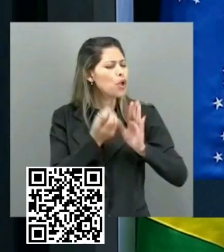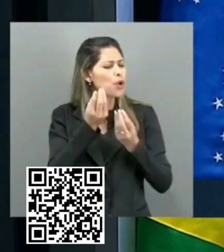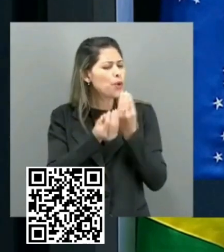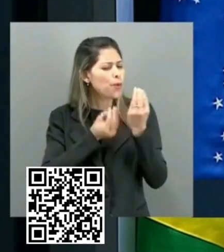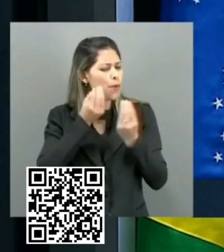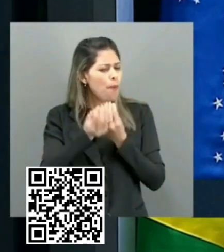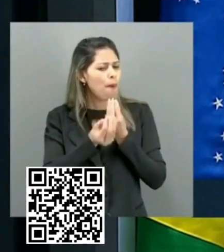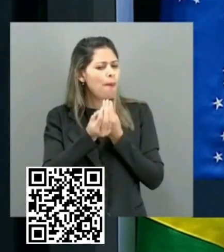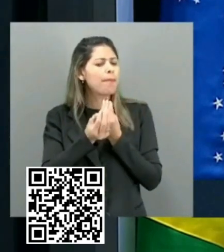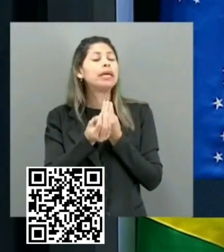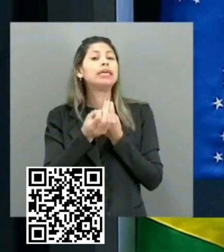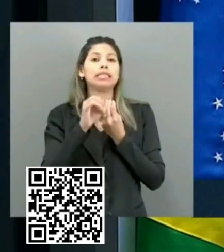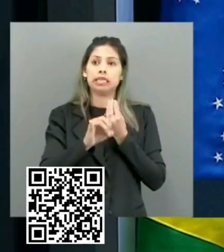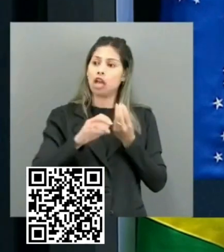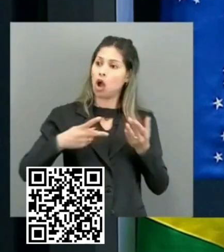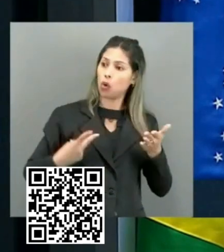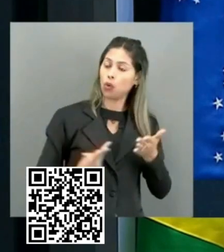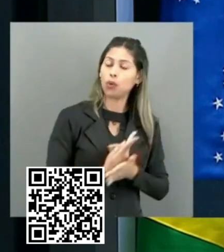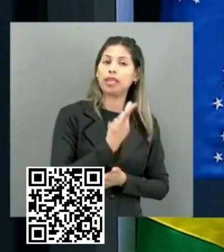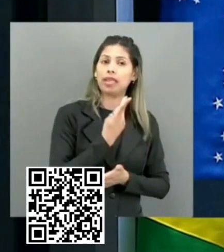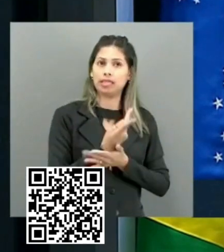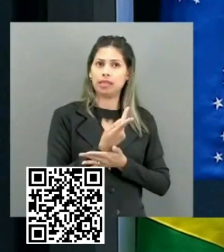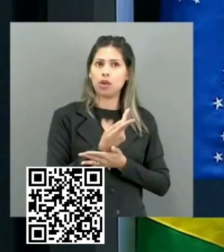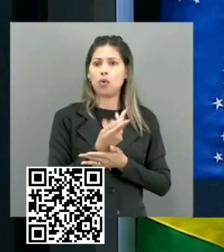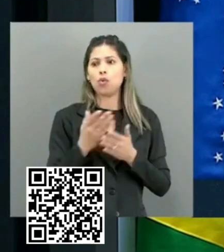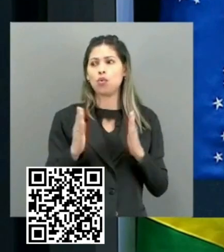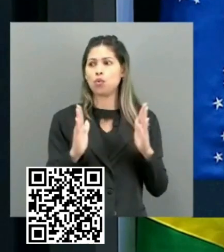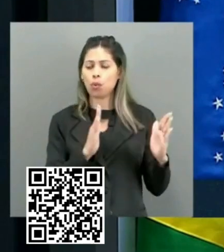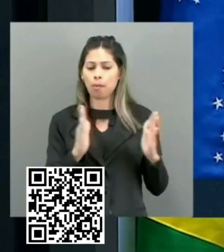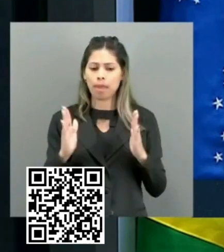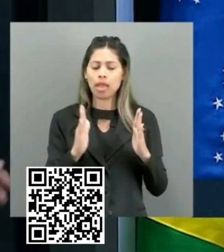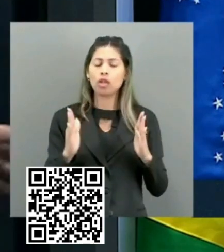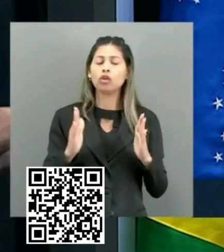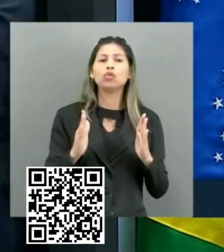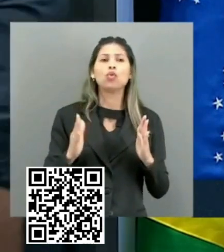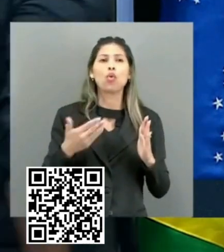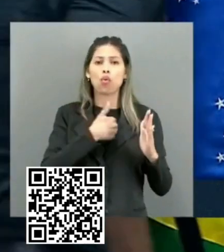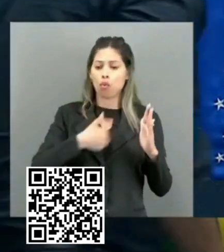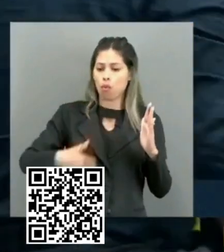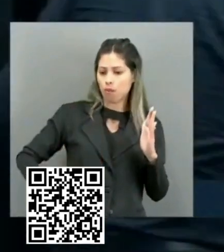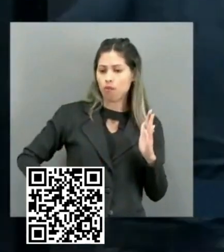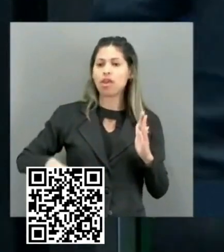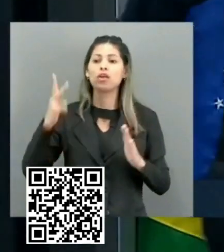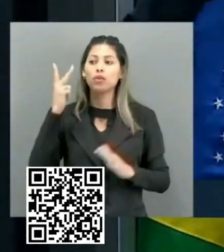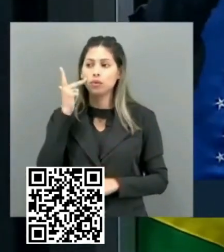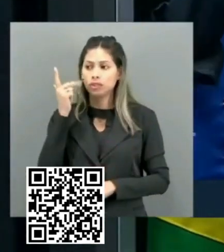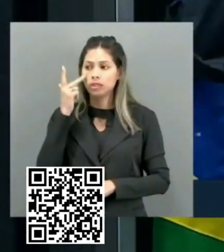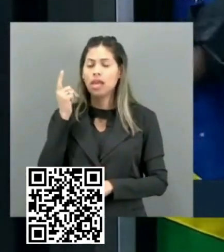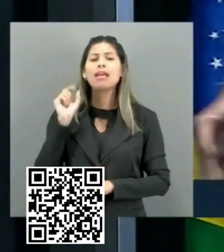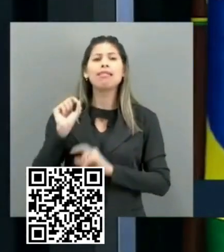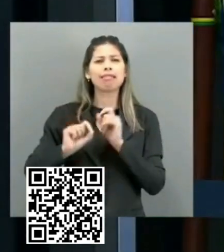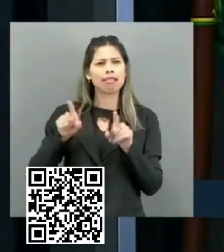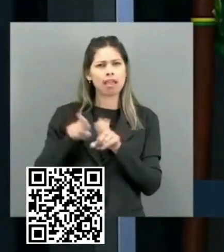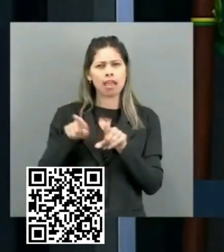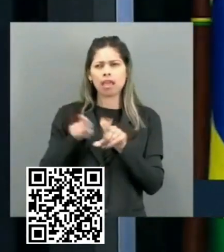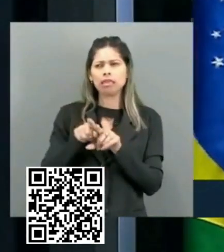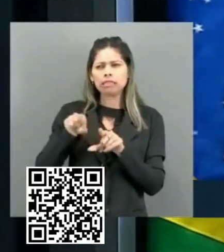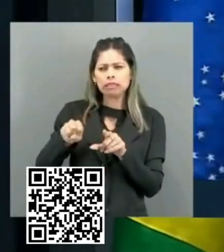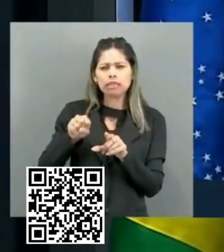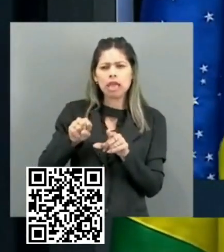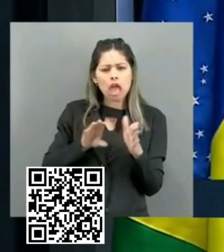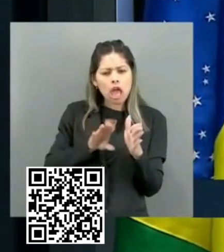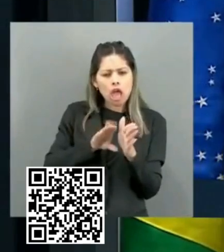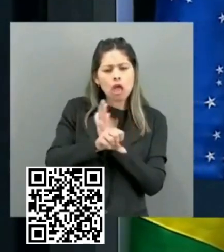condutas realizadas no âmbito do governo do Ceará com manifesto desvio de finalidade,